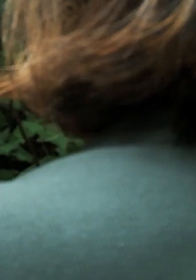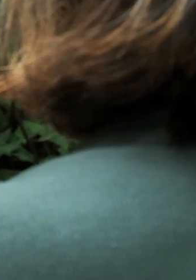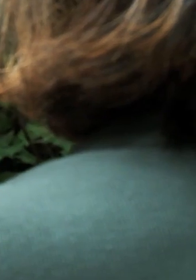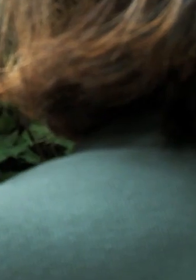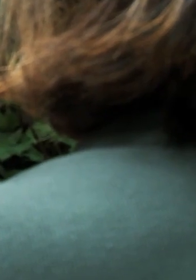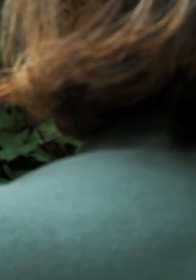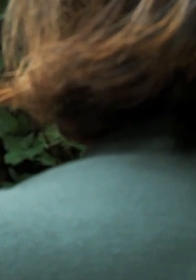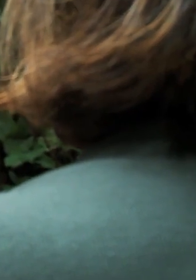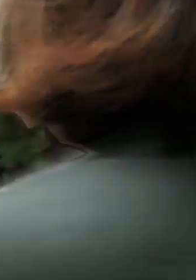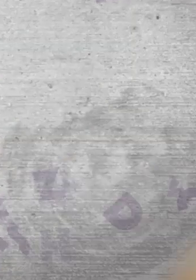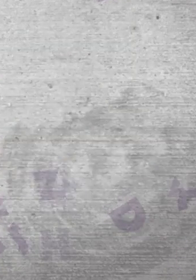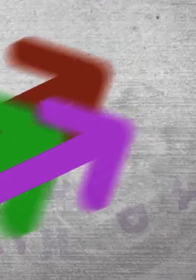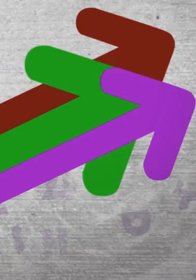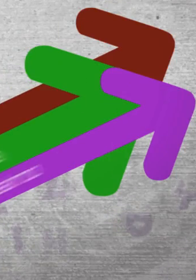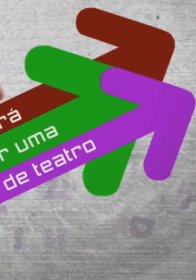teatro.